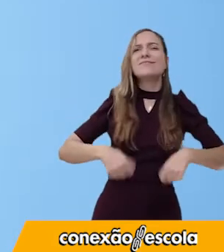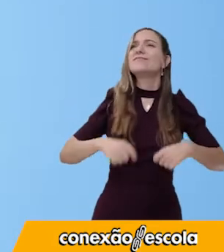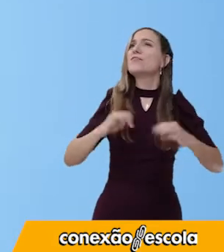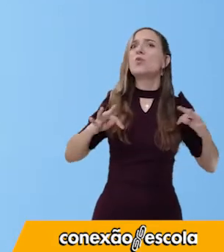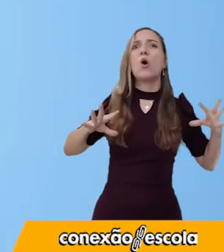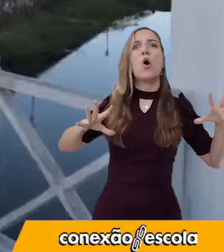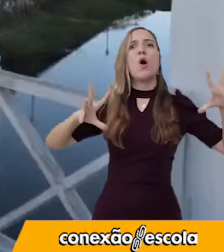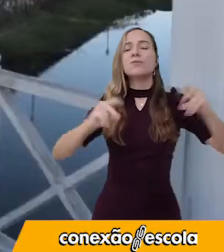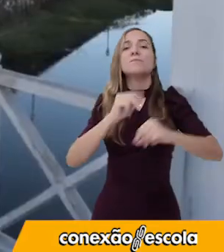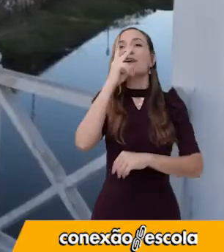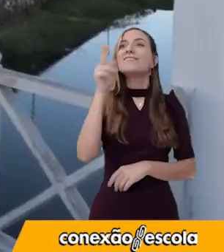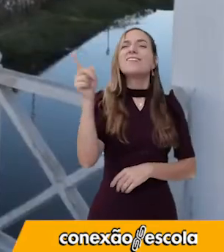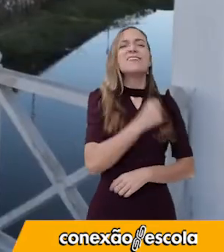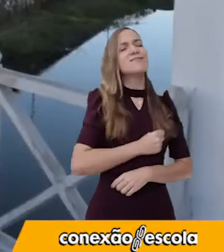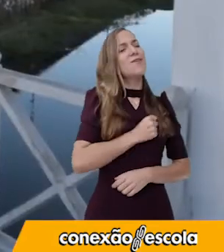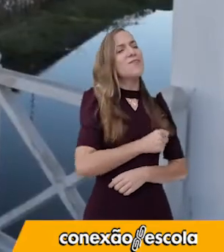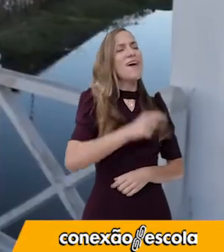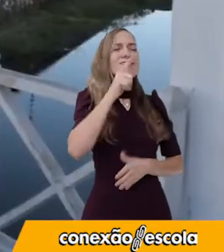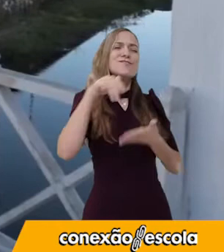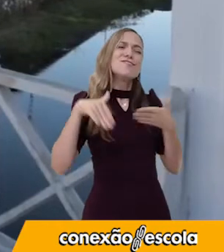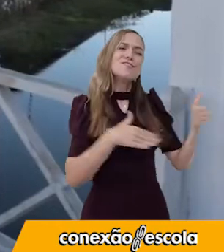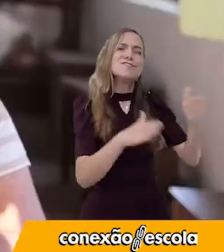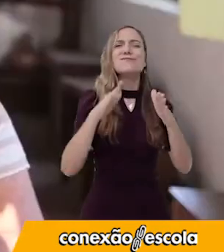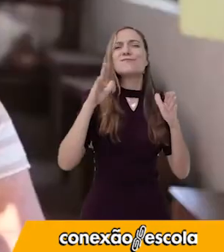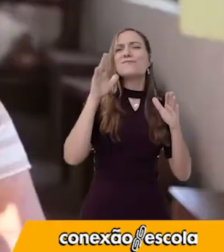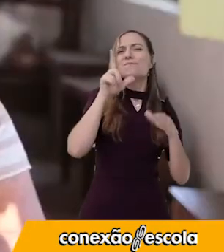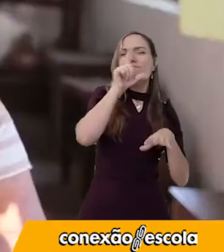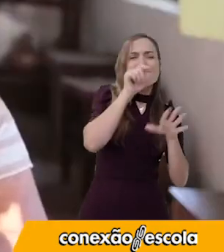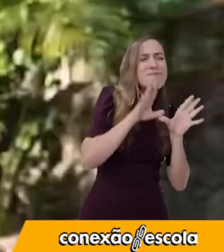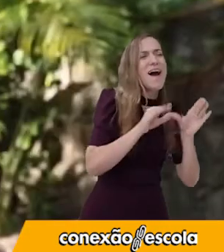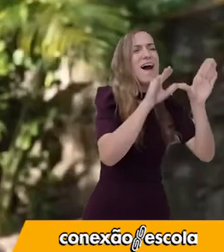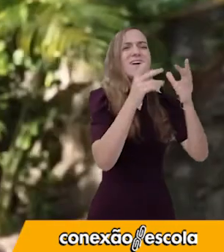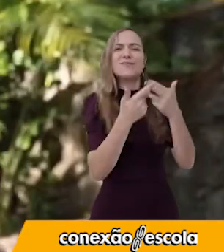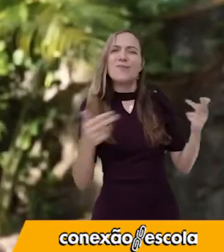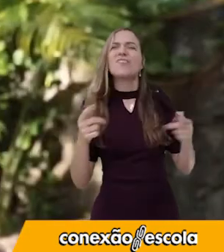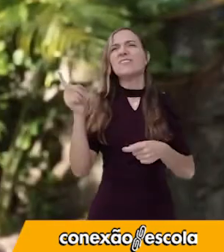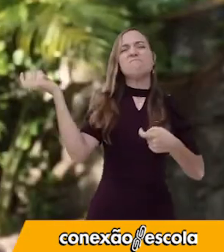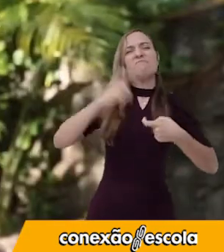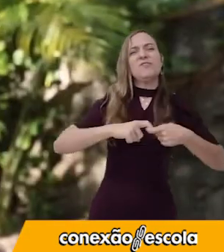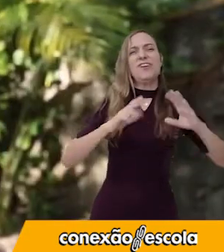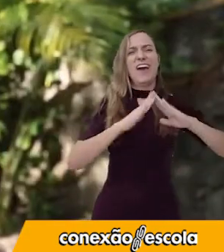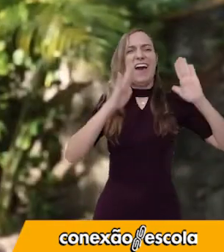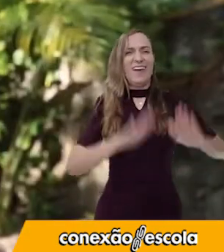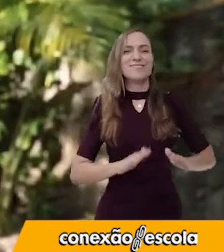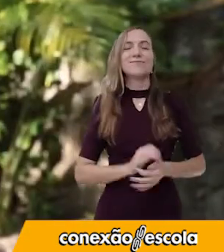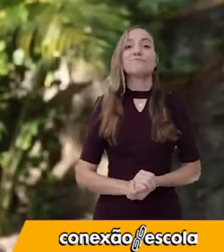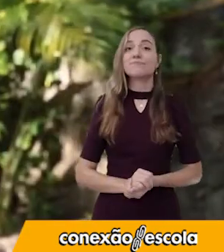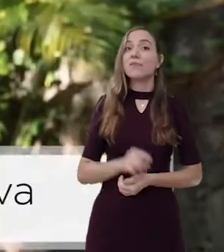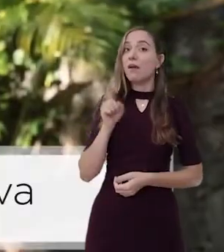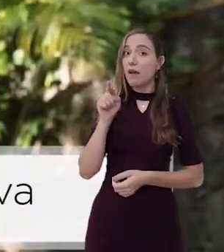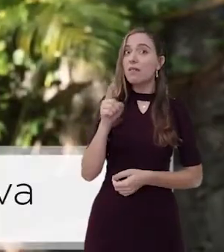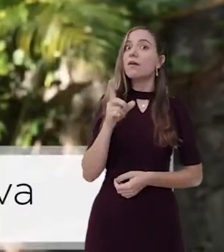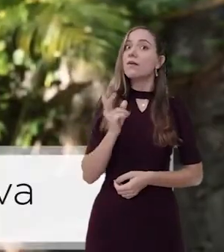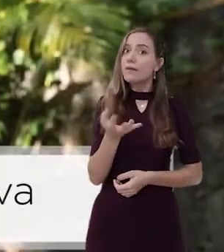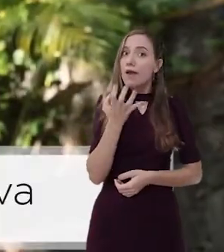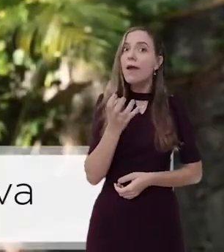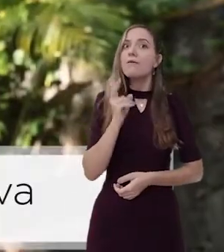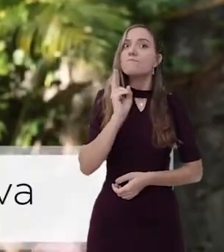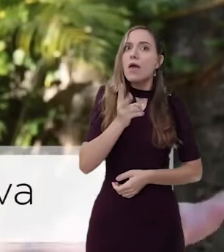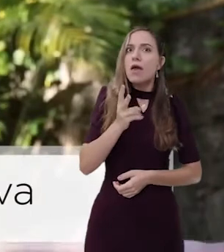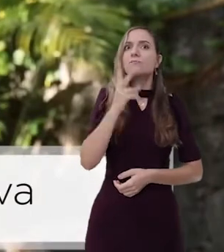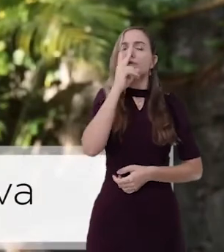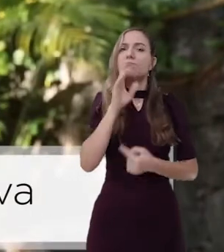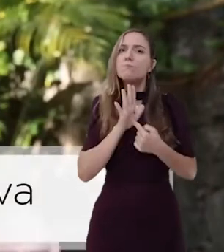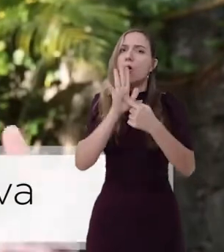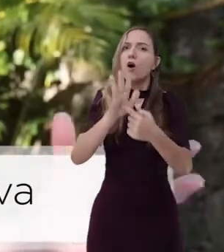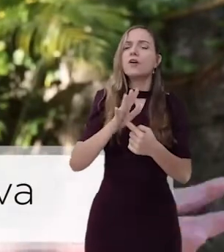os pássaros, o rio. Então ela voltou às suas raízes. Ela queria oferecer alguma coisa para a cidade. Ela ofereceu